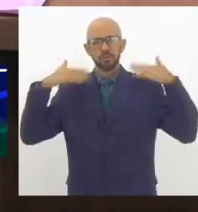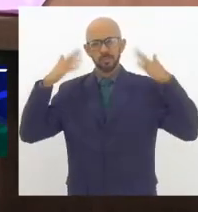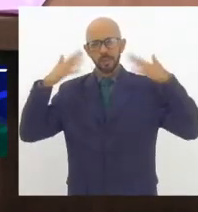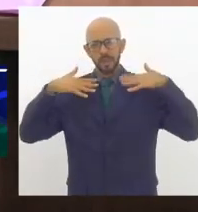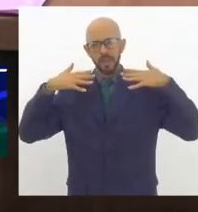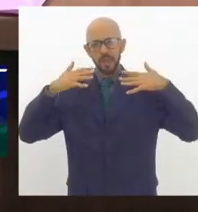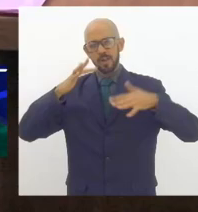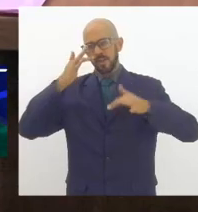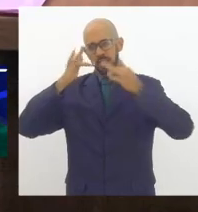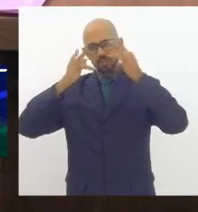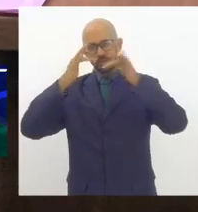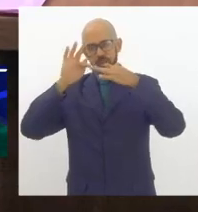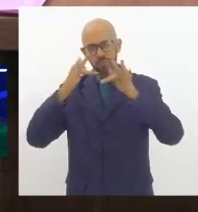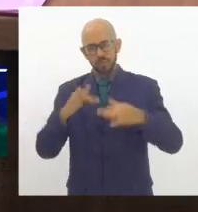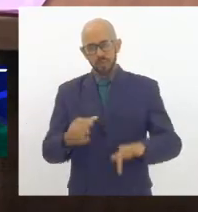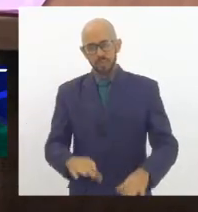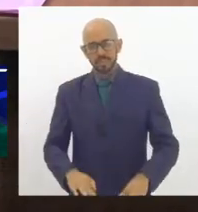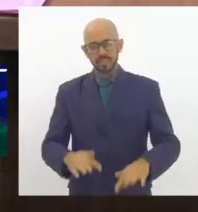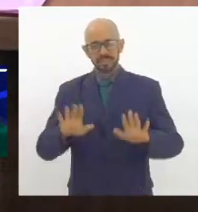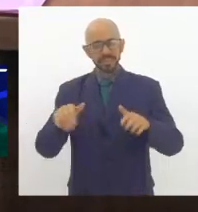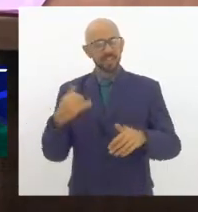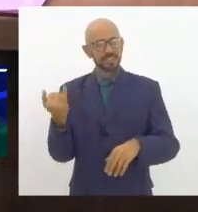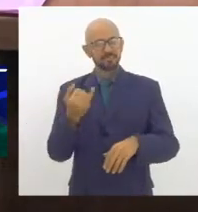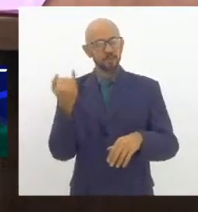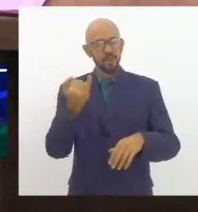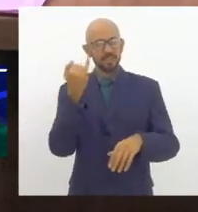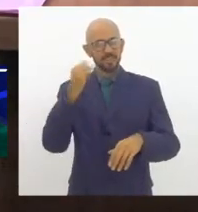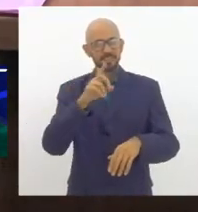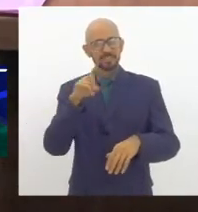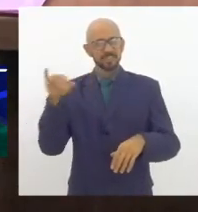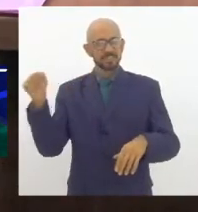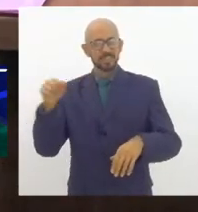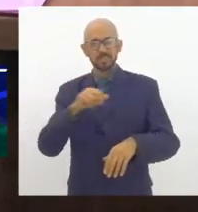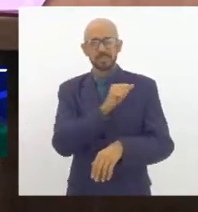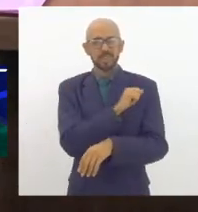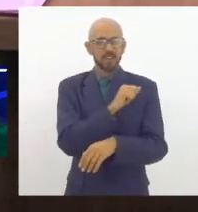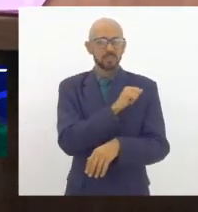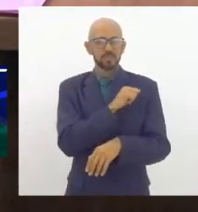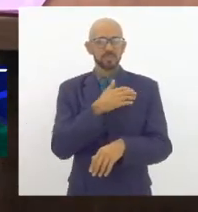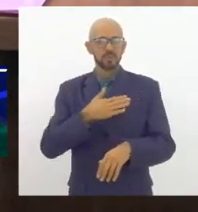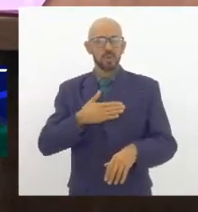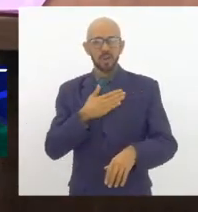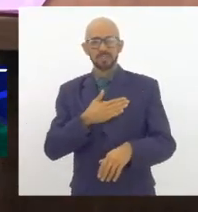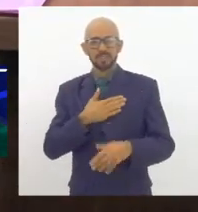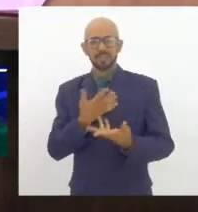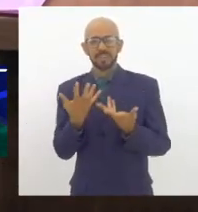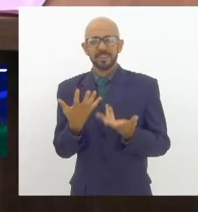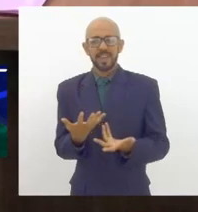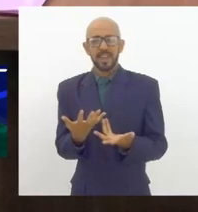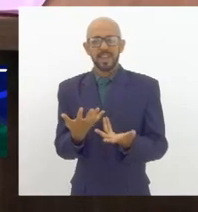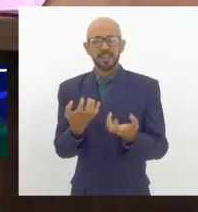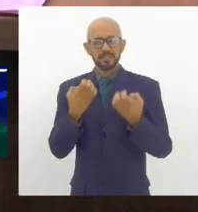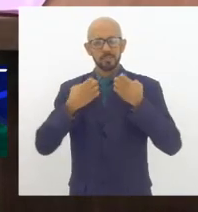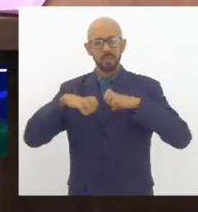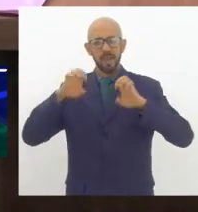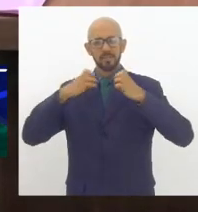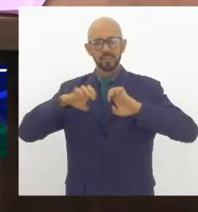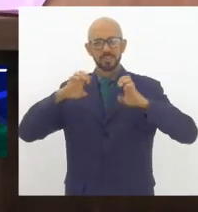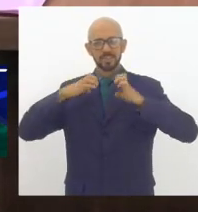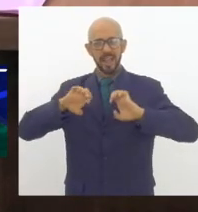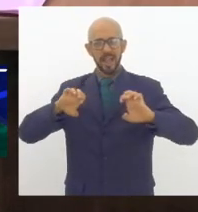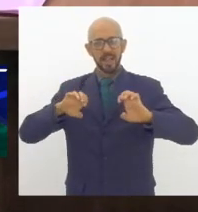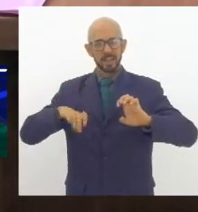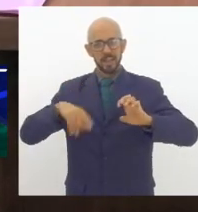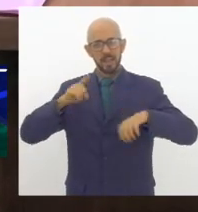nós temos tantas datas importantes que os alunos gostam e querem se manifestar e vai ser o momento De eles fazerem